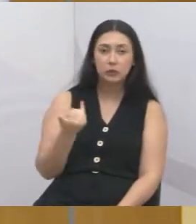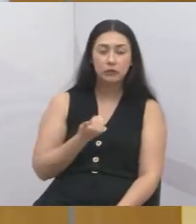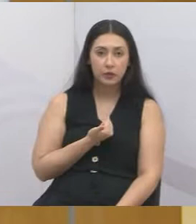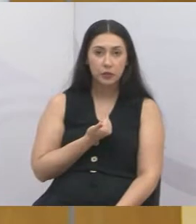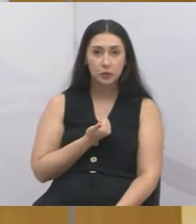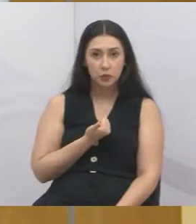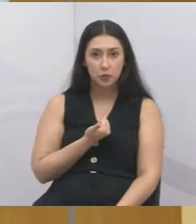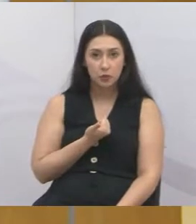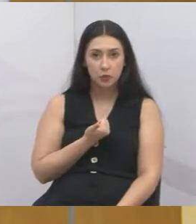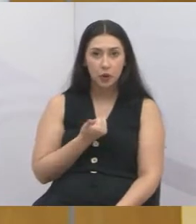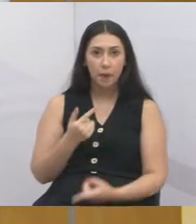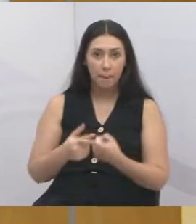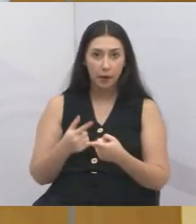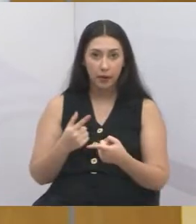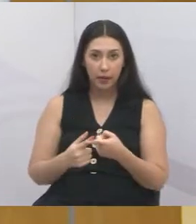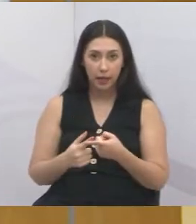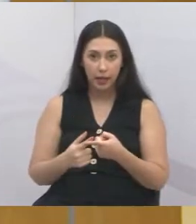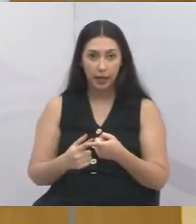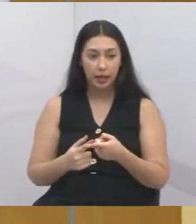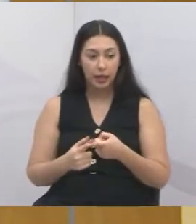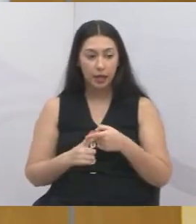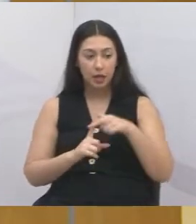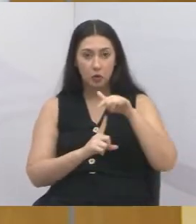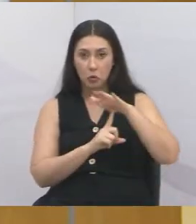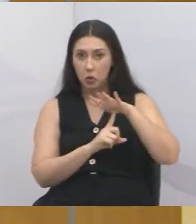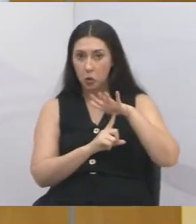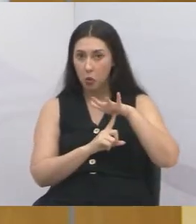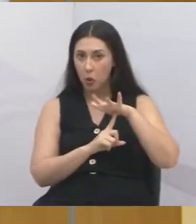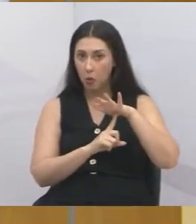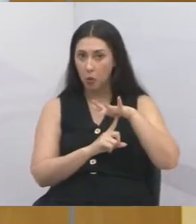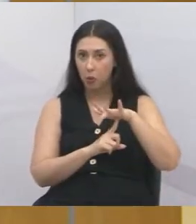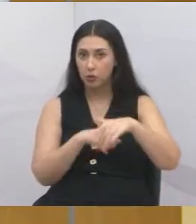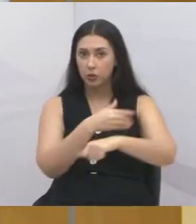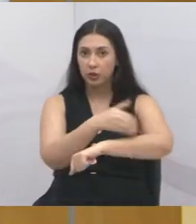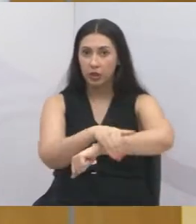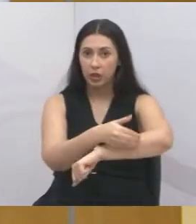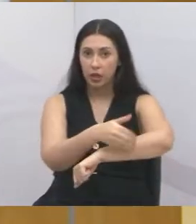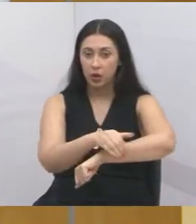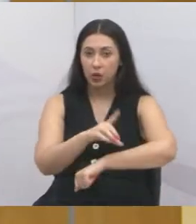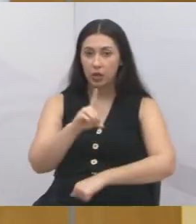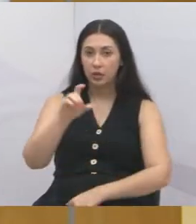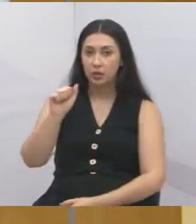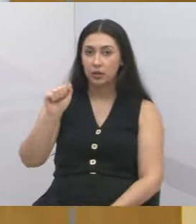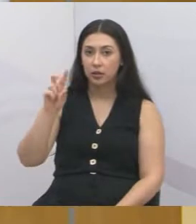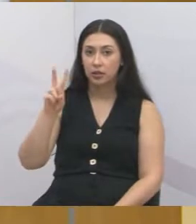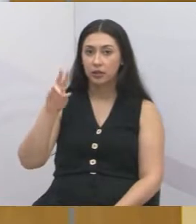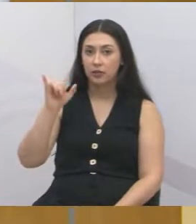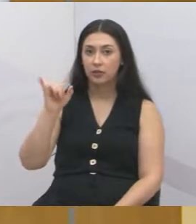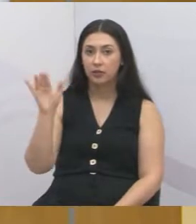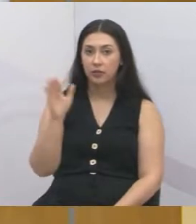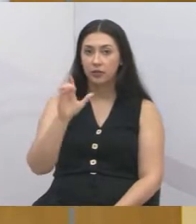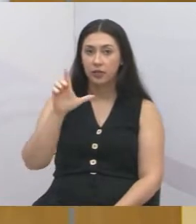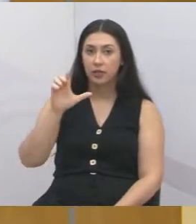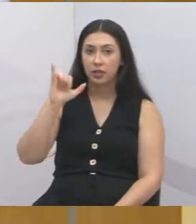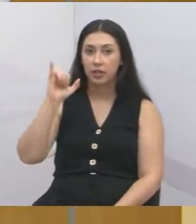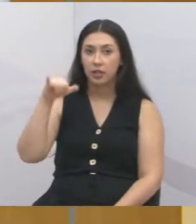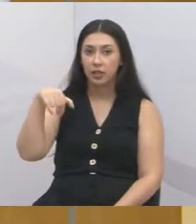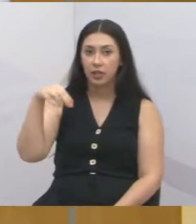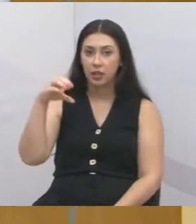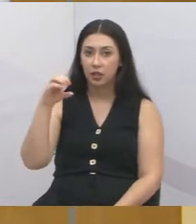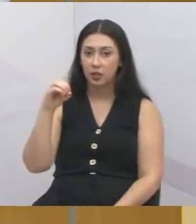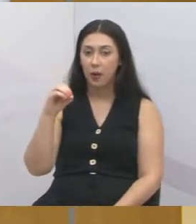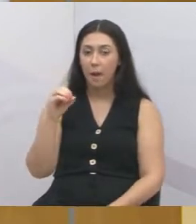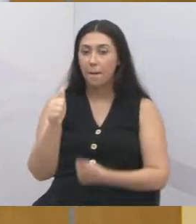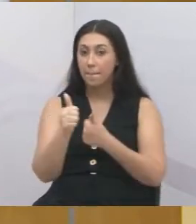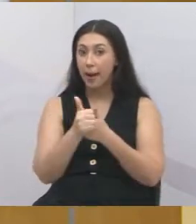que estavam ali no ponto da Engenheiro Davilino, no Parque da Cidade, e houve uma mudança